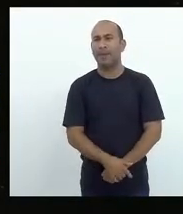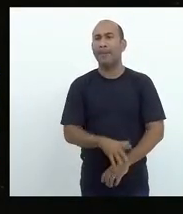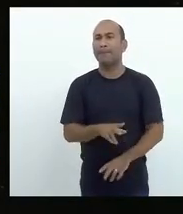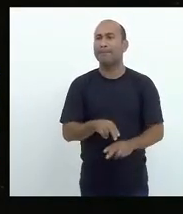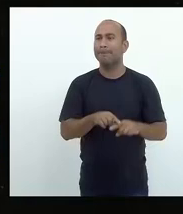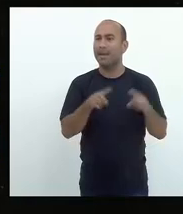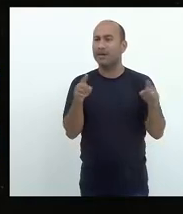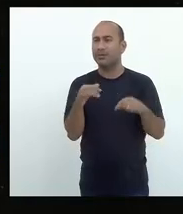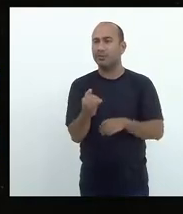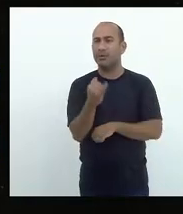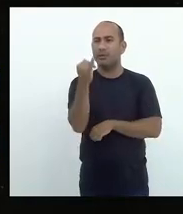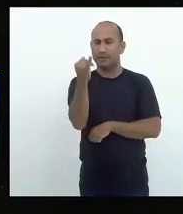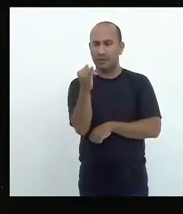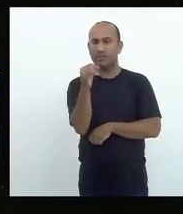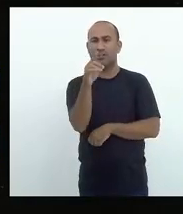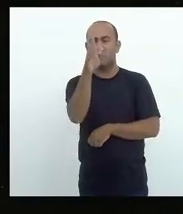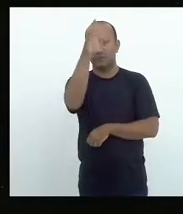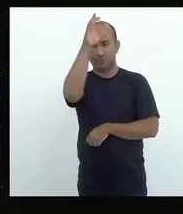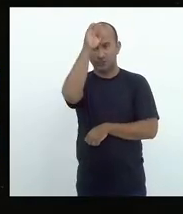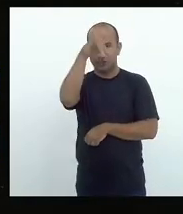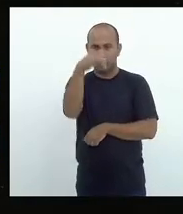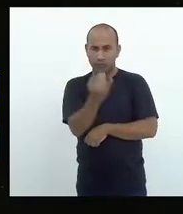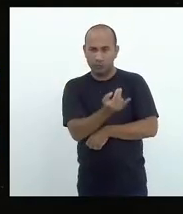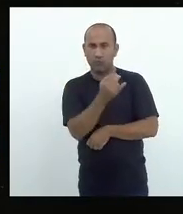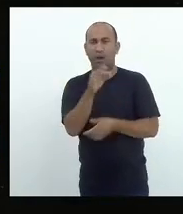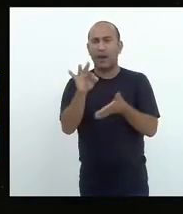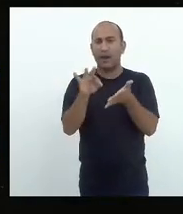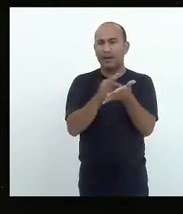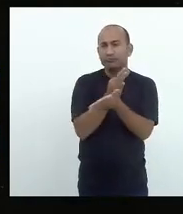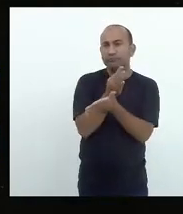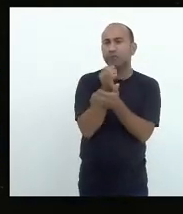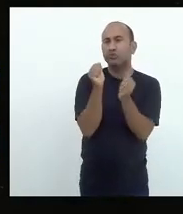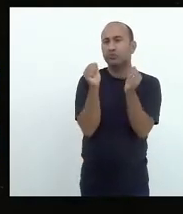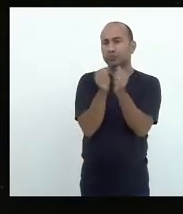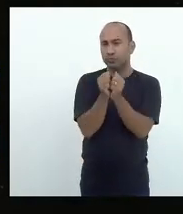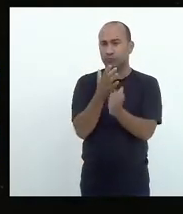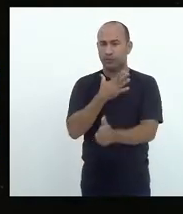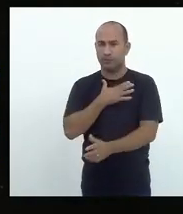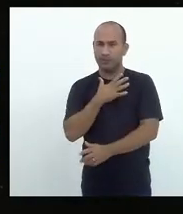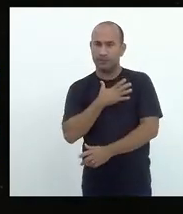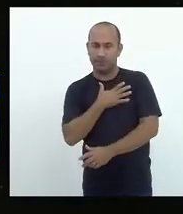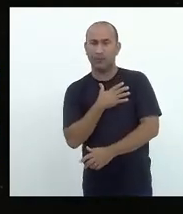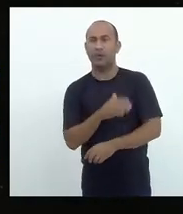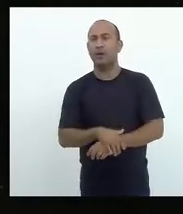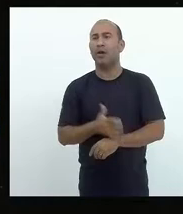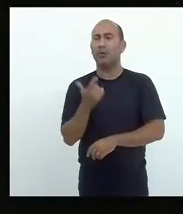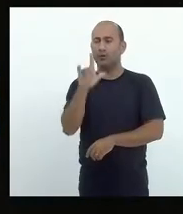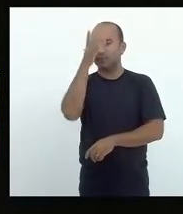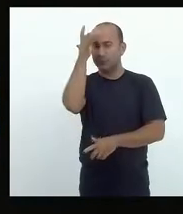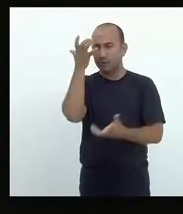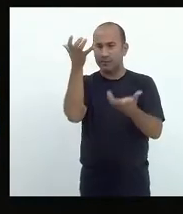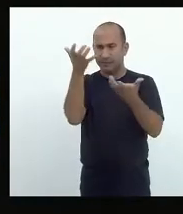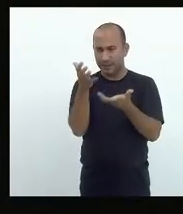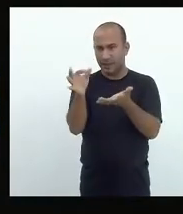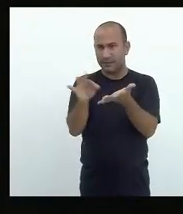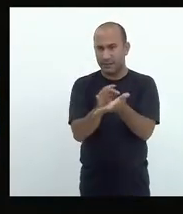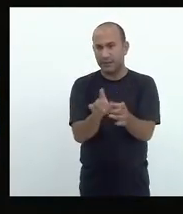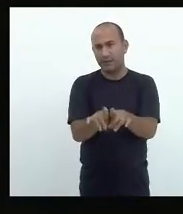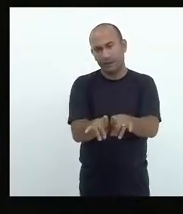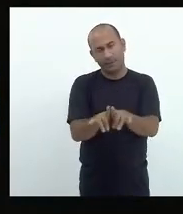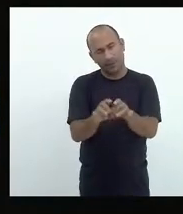pertinente, Tia Ju assinar esse projeto junto comigo. E os demais também, obviamente, que quiserem assinar.